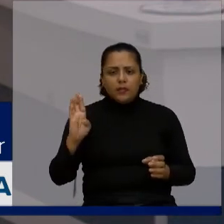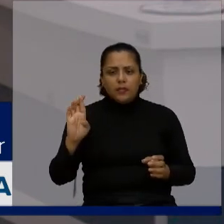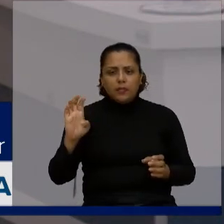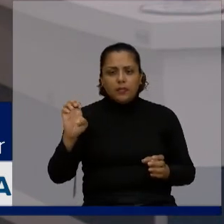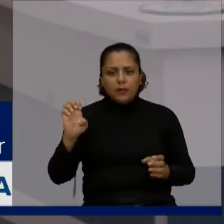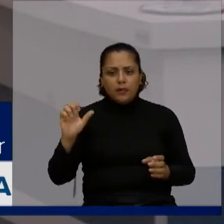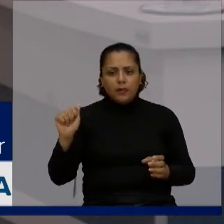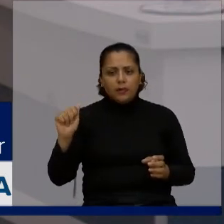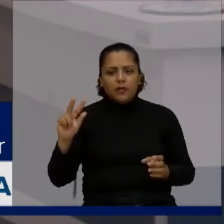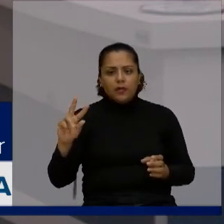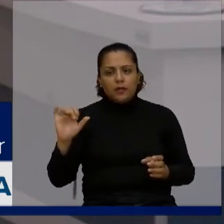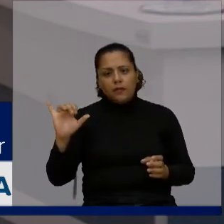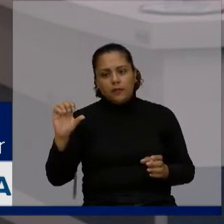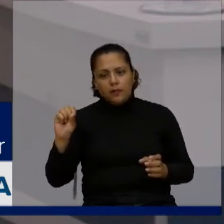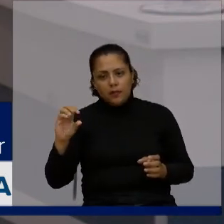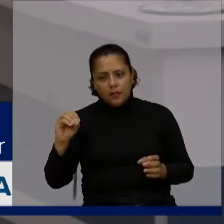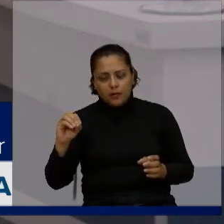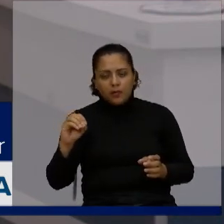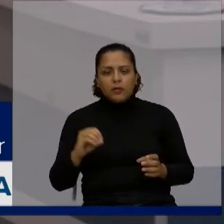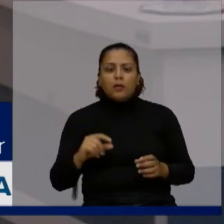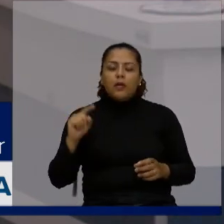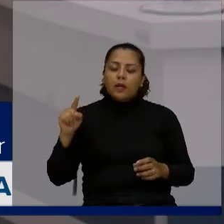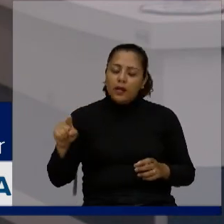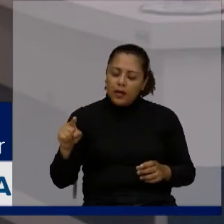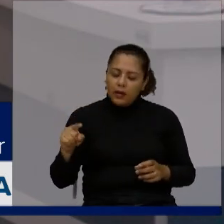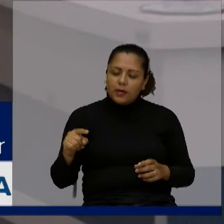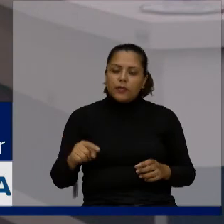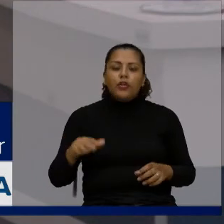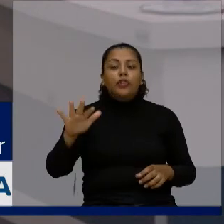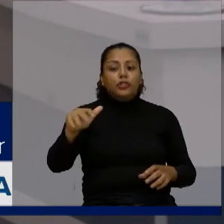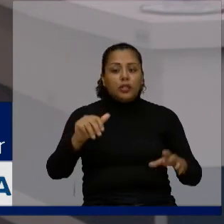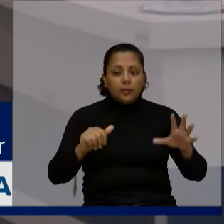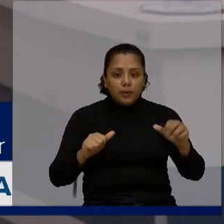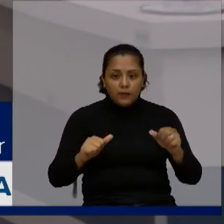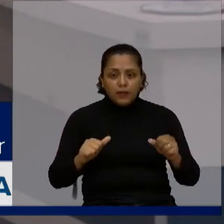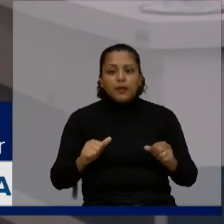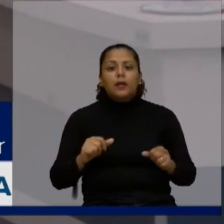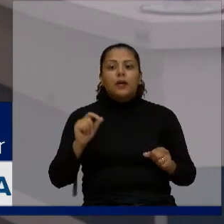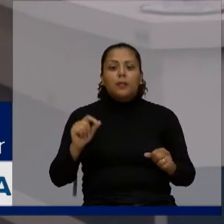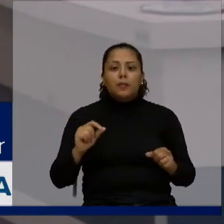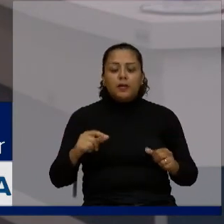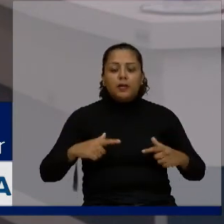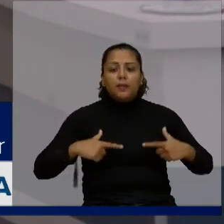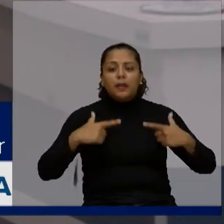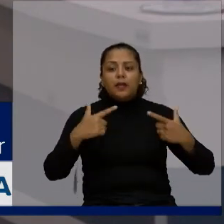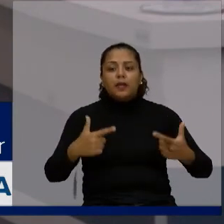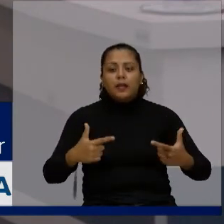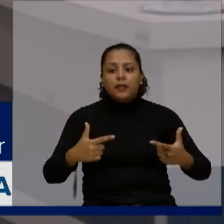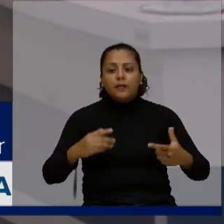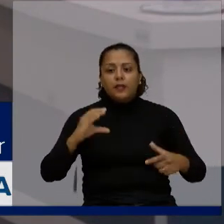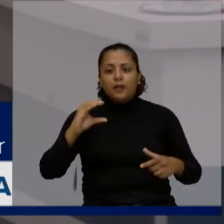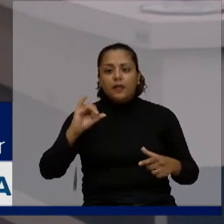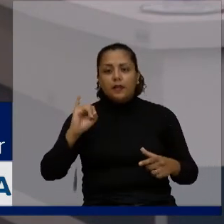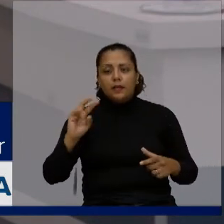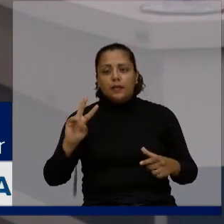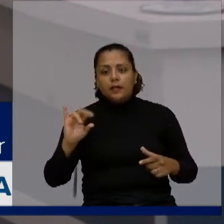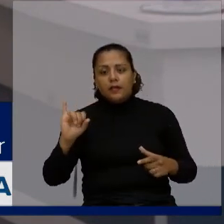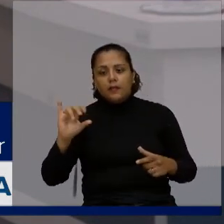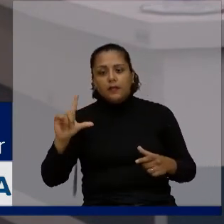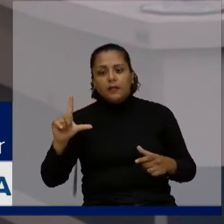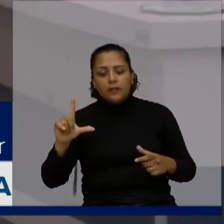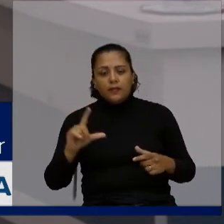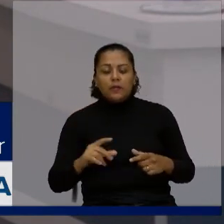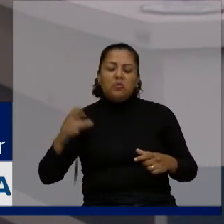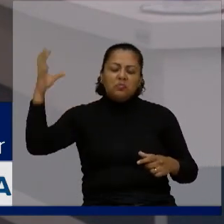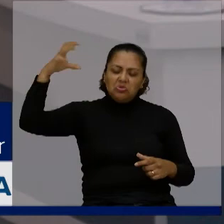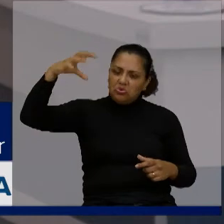primeiro, ele era o primeiro a ser acionado pela Defesa Civil, quando tinha as catástrofes, quando tem as chuvas e